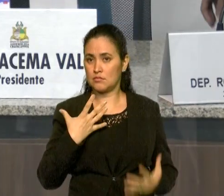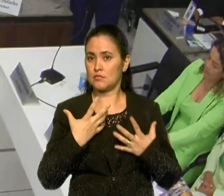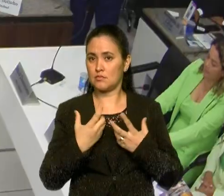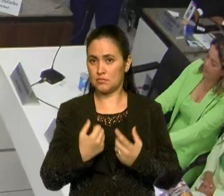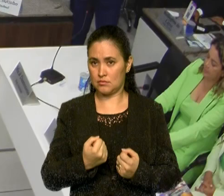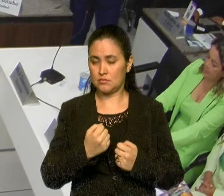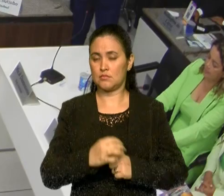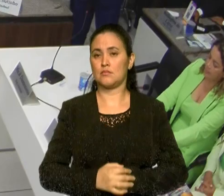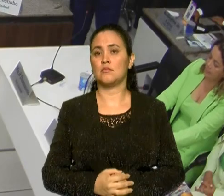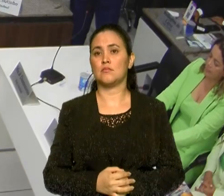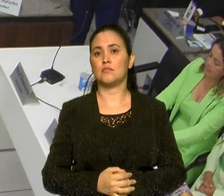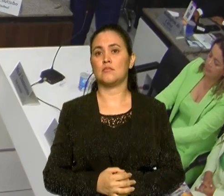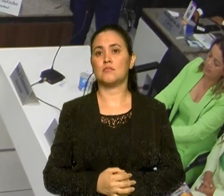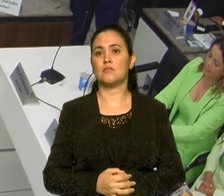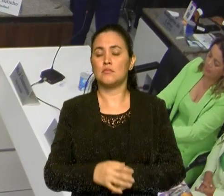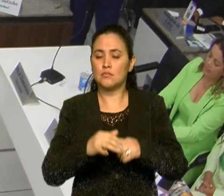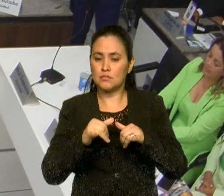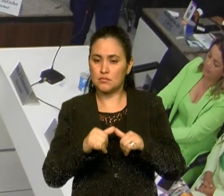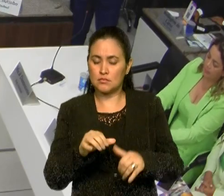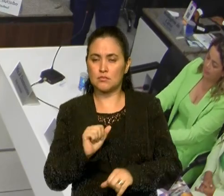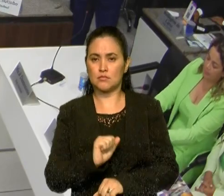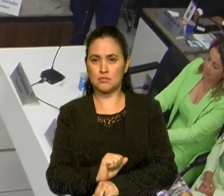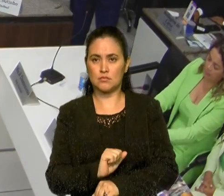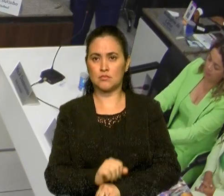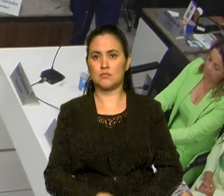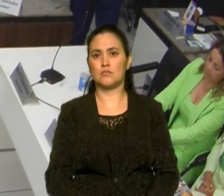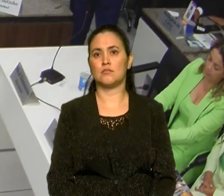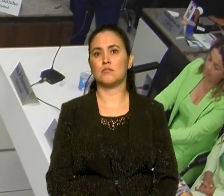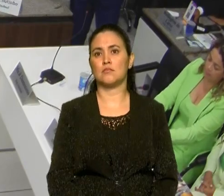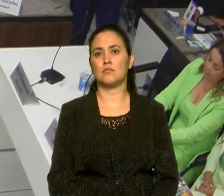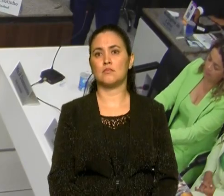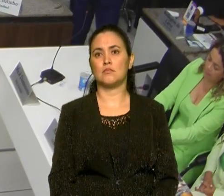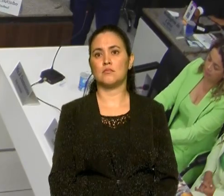aprovam, permaneçam como estão.